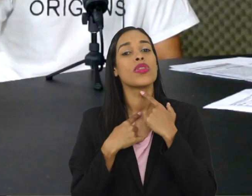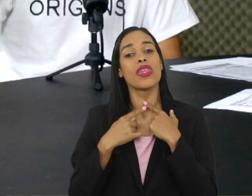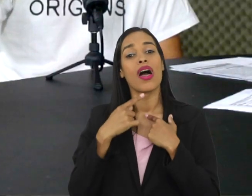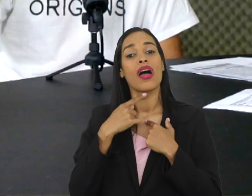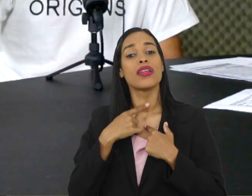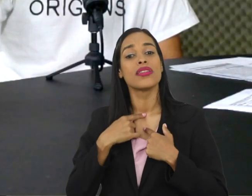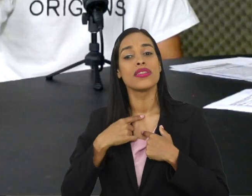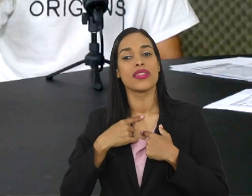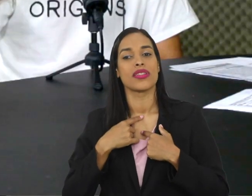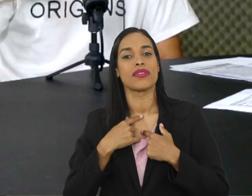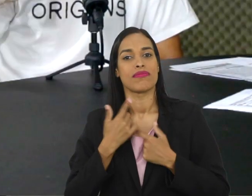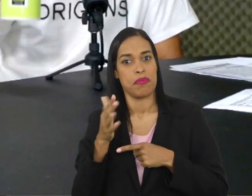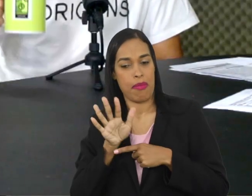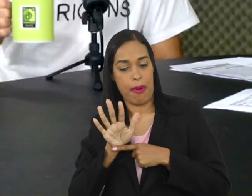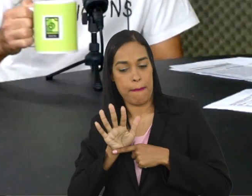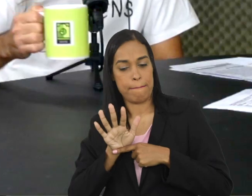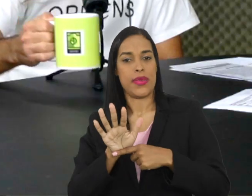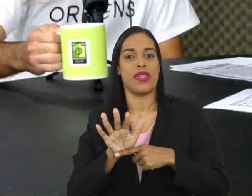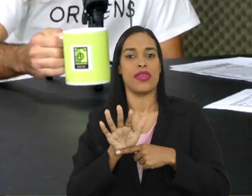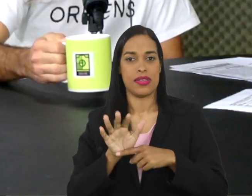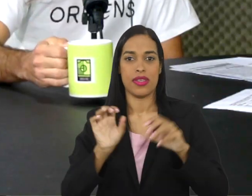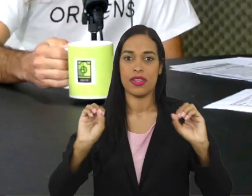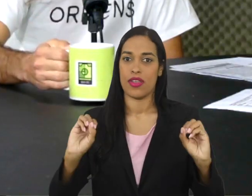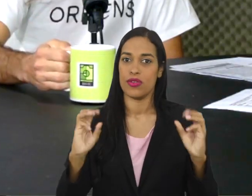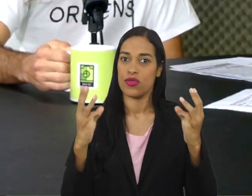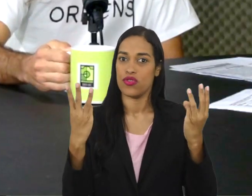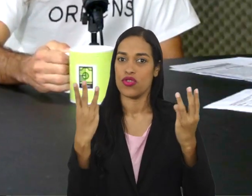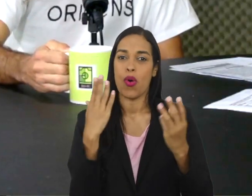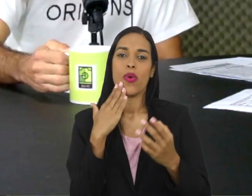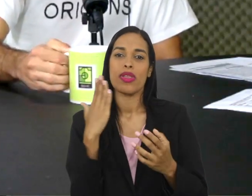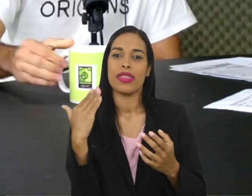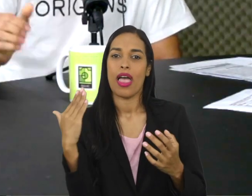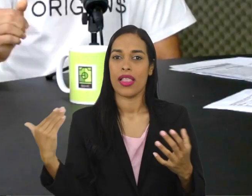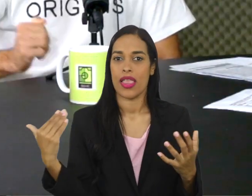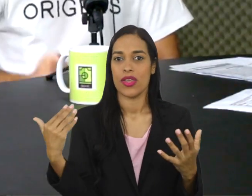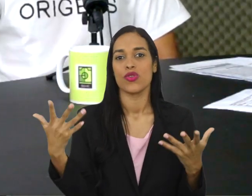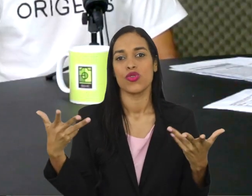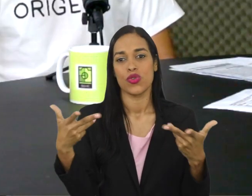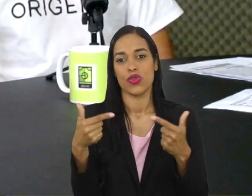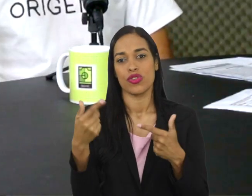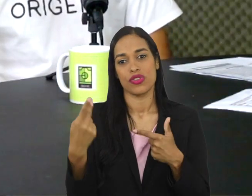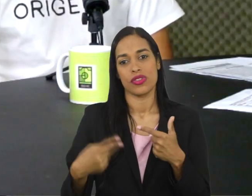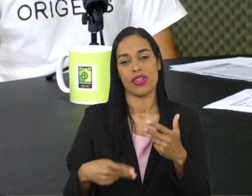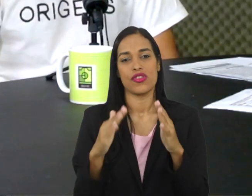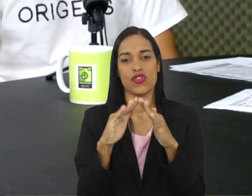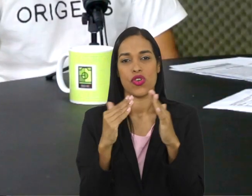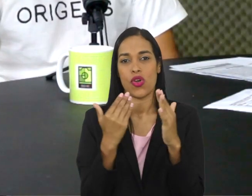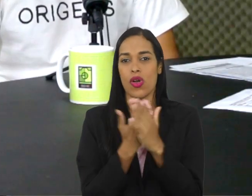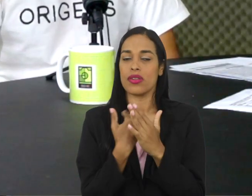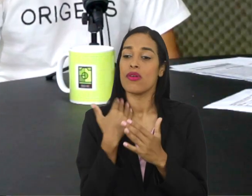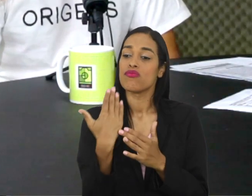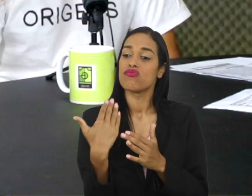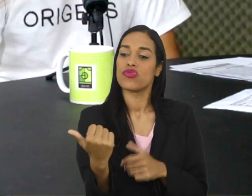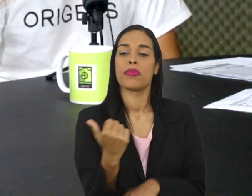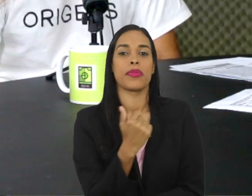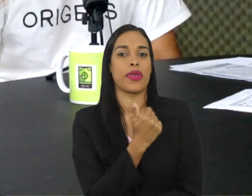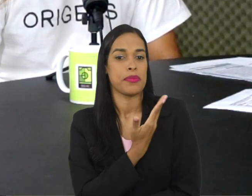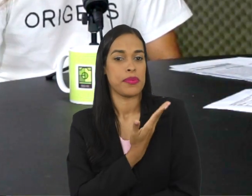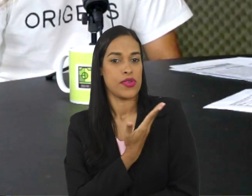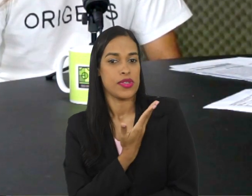de tocar no show de talentos na escola. Aí eu chamei meus